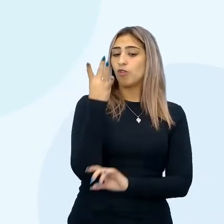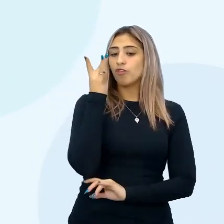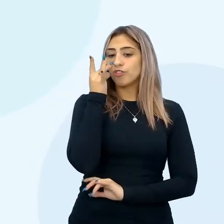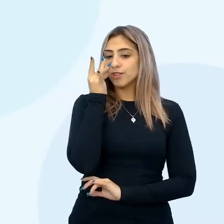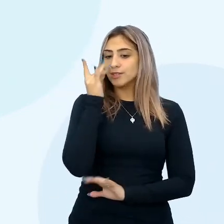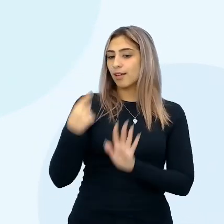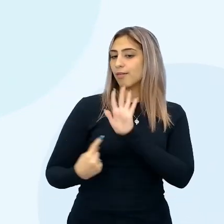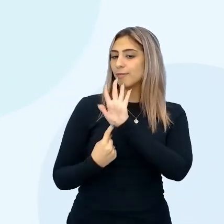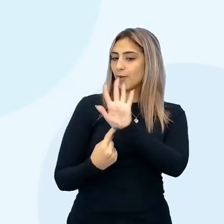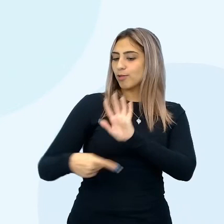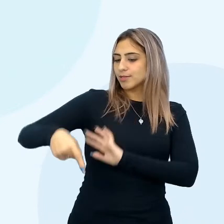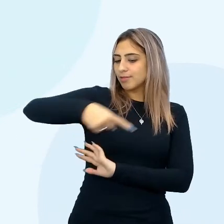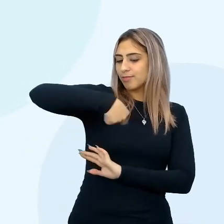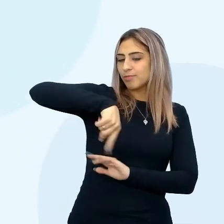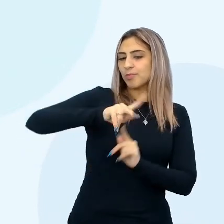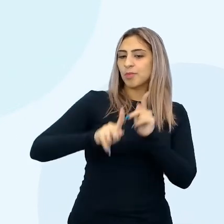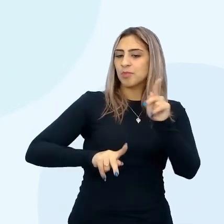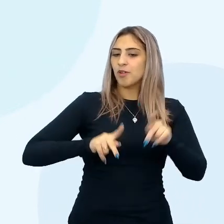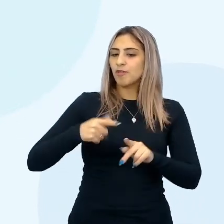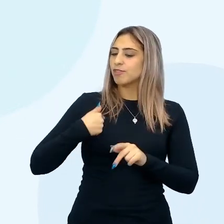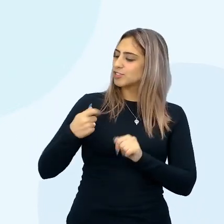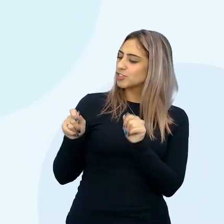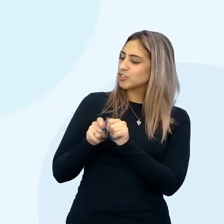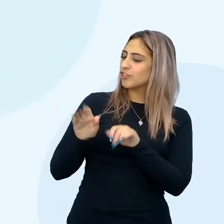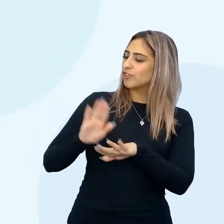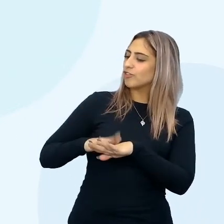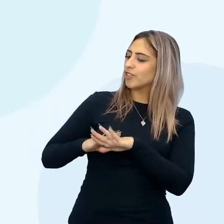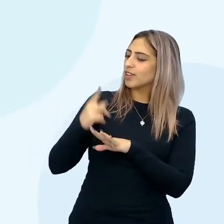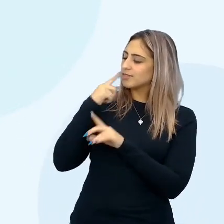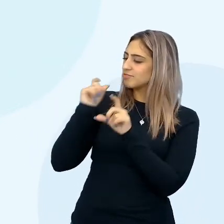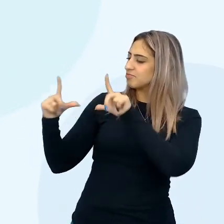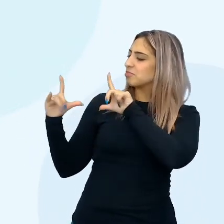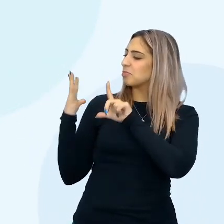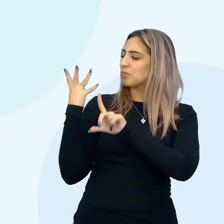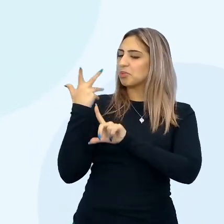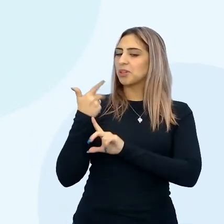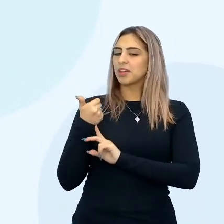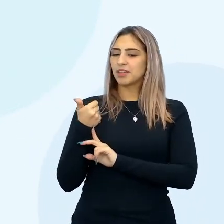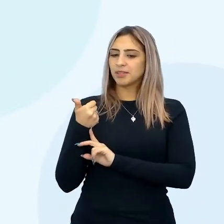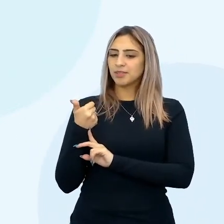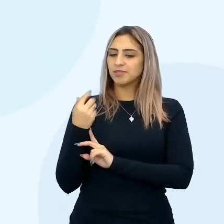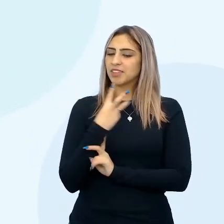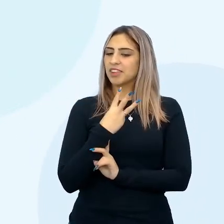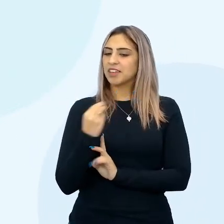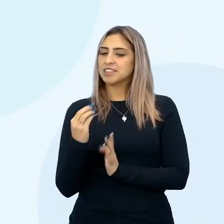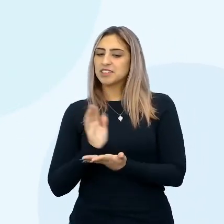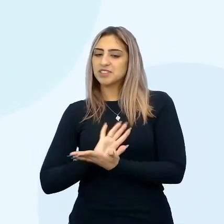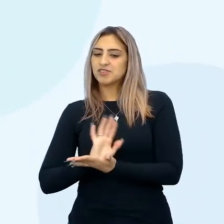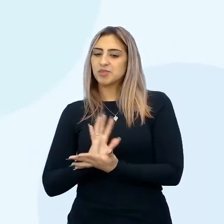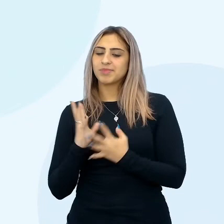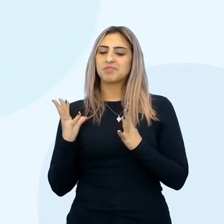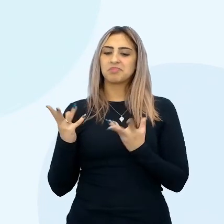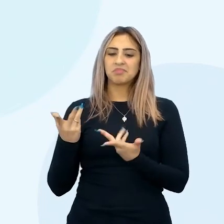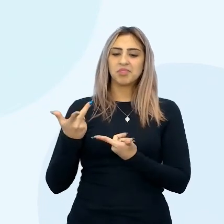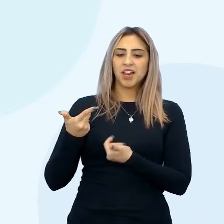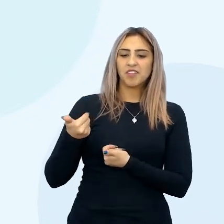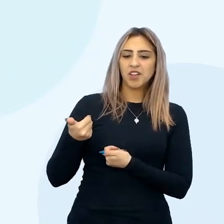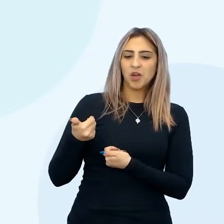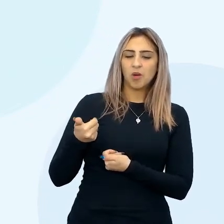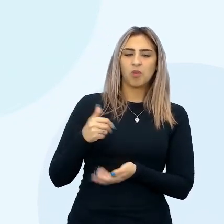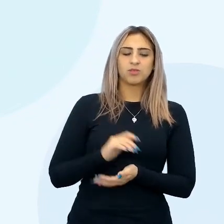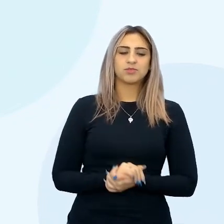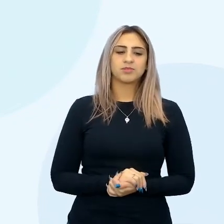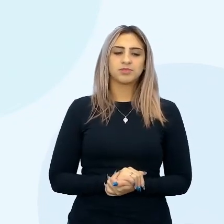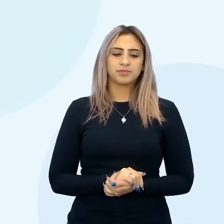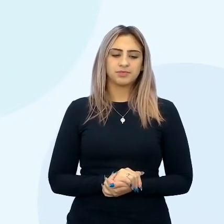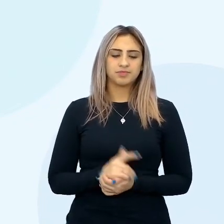povo, olha, a gente fez isso. Isso é lindo, né? Olha, eu imagino já a filmoteca da sua escola, 300 filmes lá espetaculares, a sua mostra, e cada vez crescendo